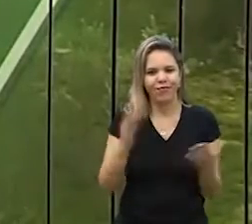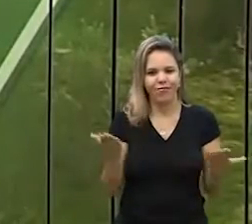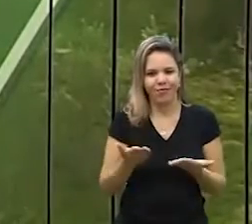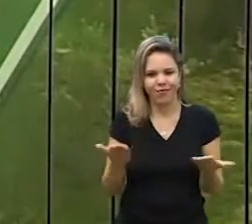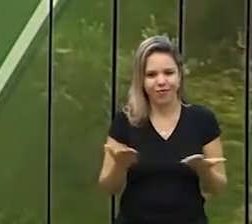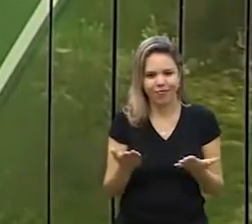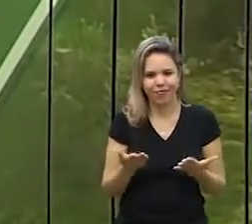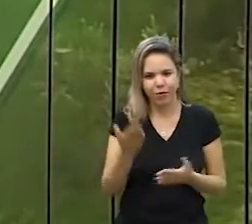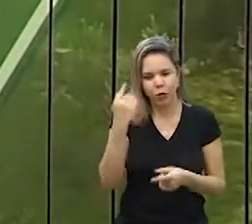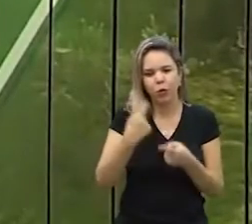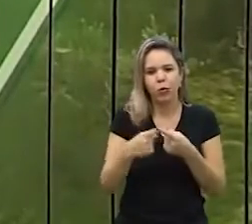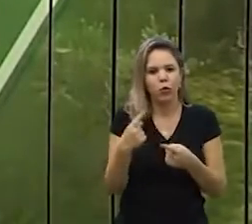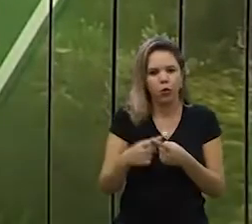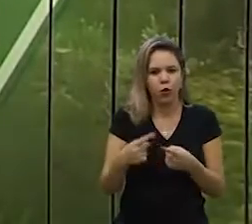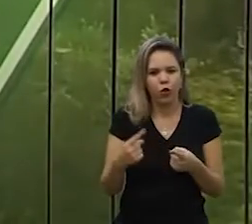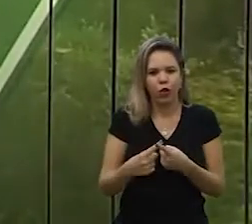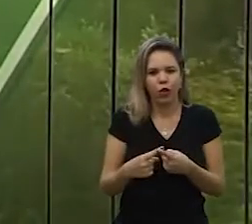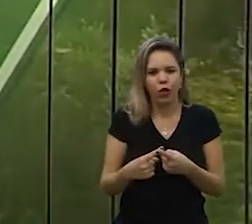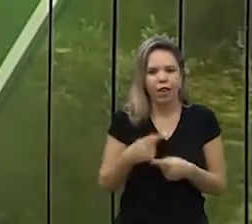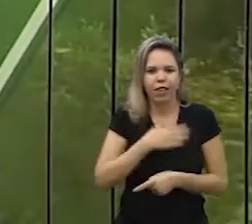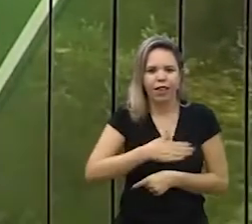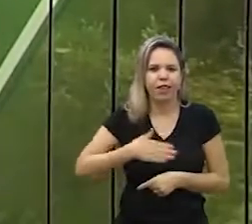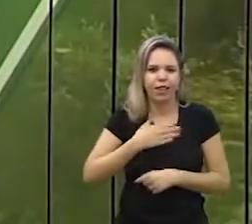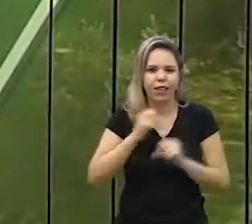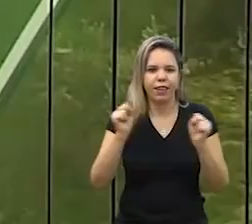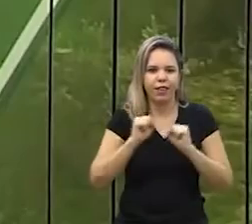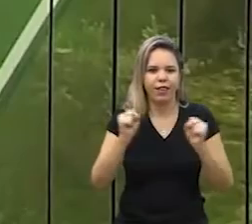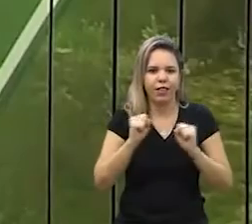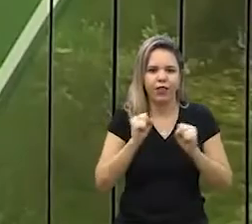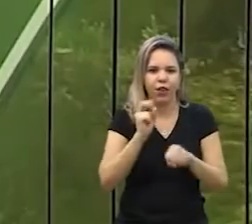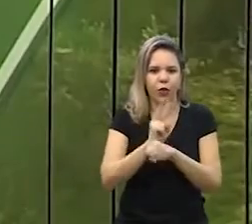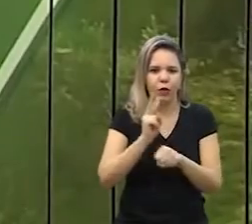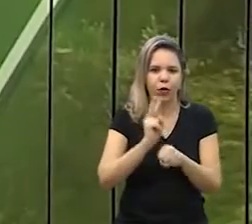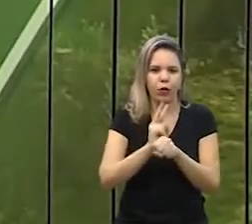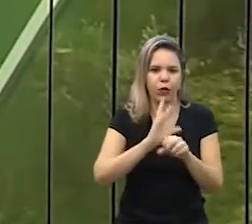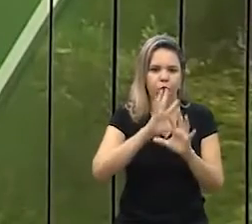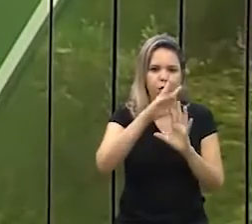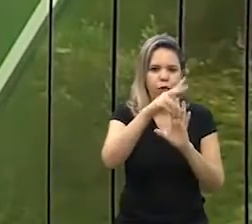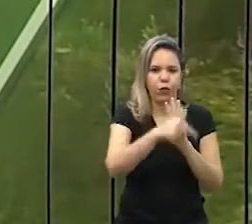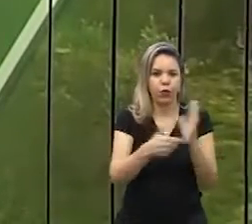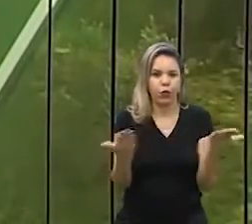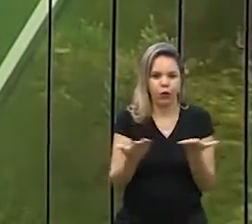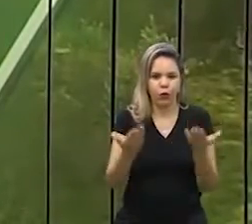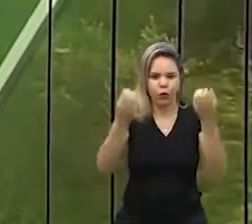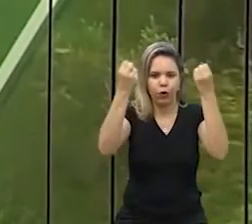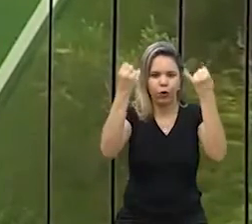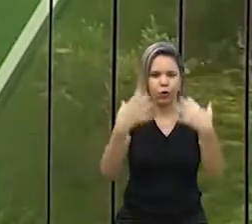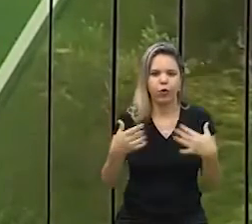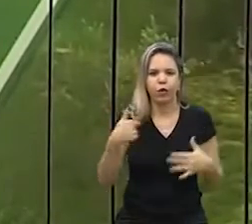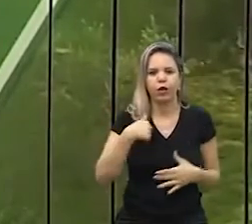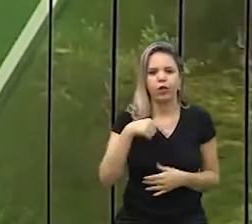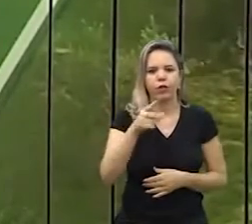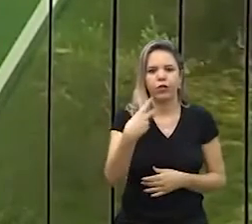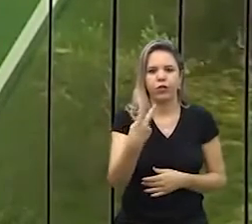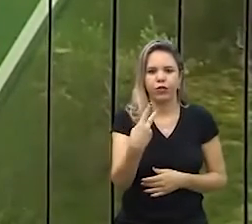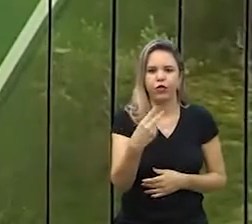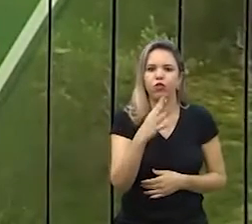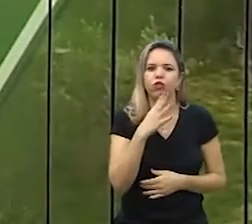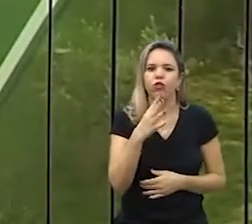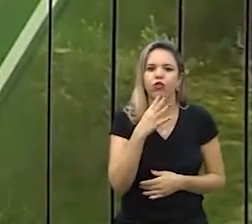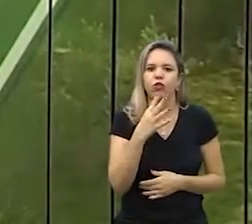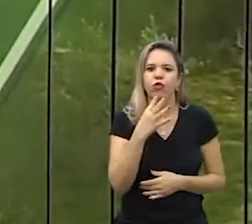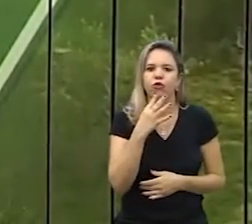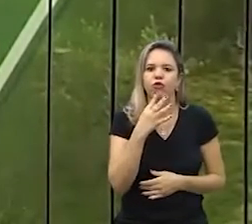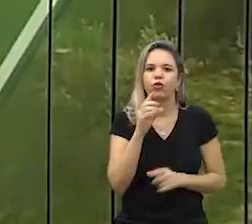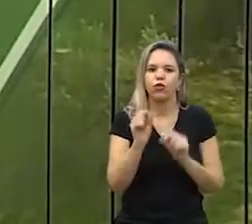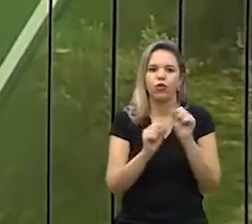legal hoje, gente. Sabe por quê? Porque a gente ama falar de conservação ambiental, mas hoje eu e você vamos conhecer um